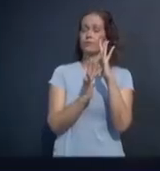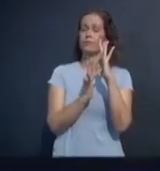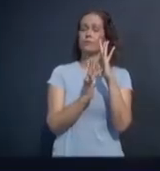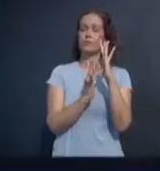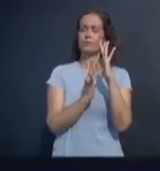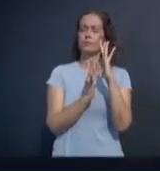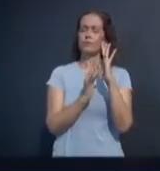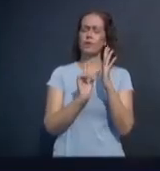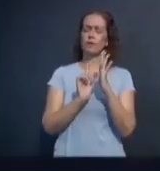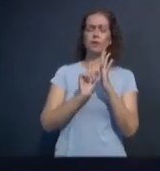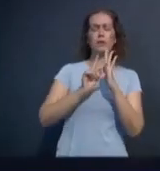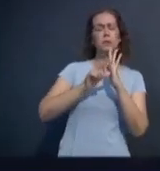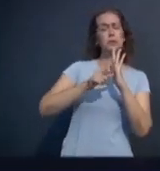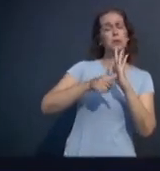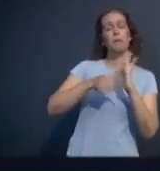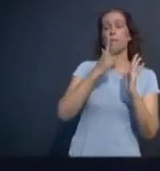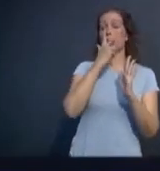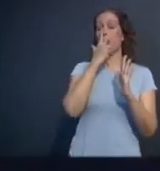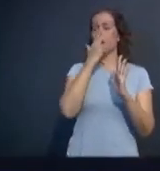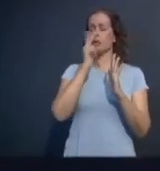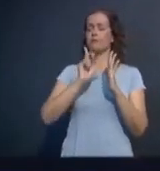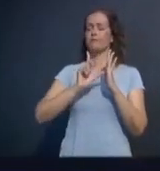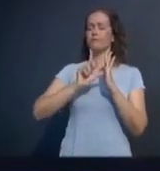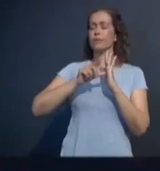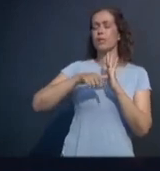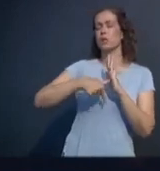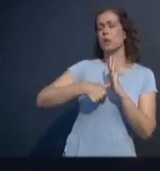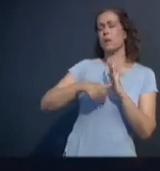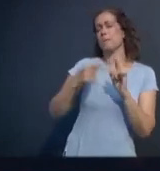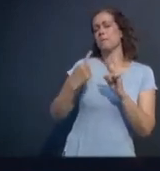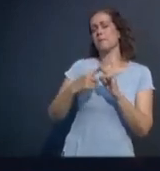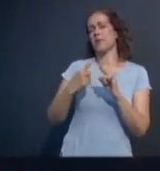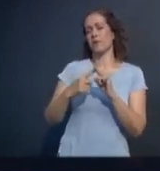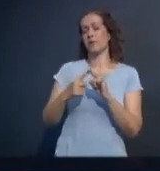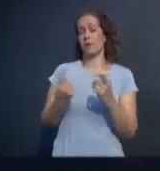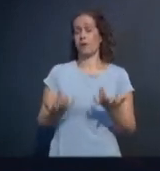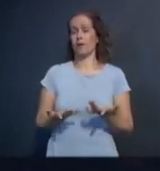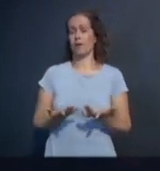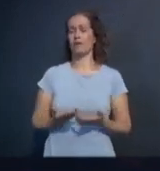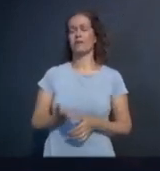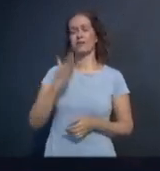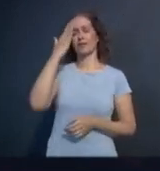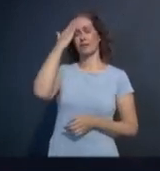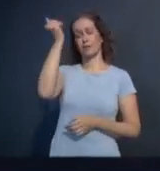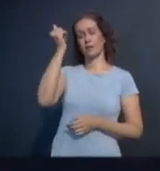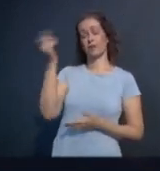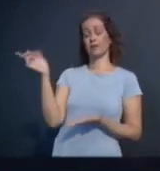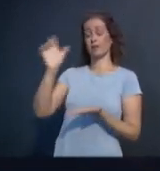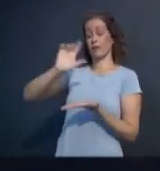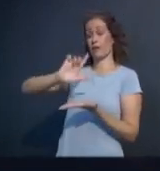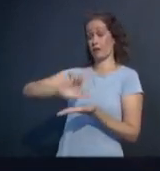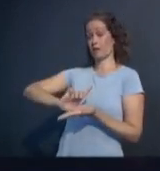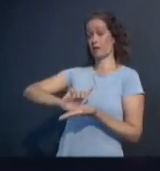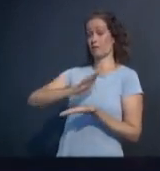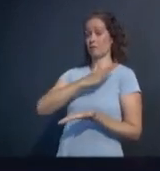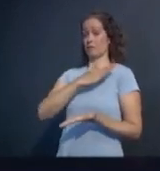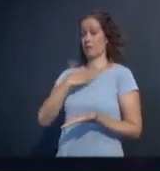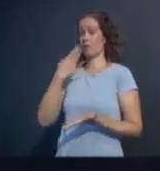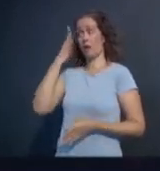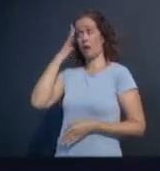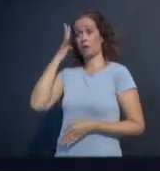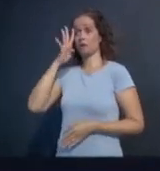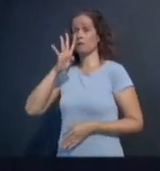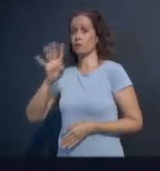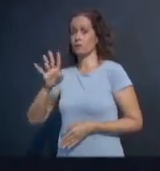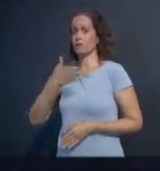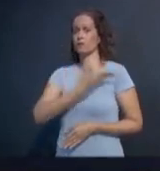aparentemente atrasou foi exatamente para quê? Para que eles pudessem crer.